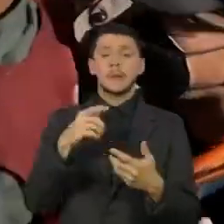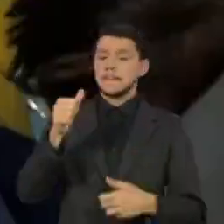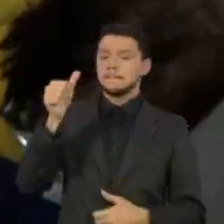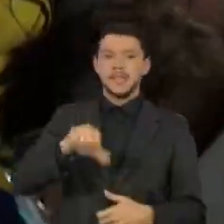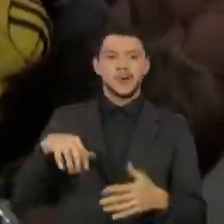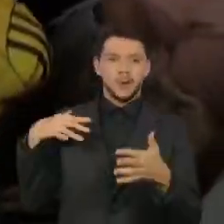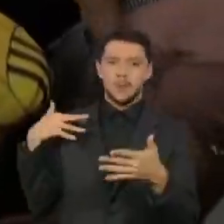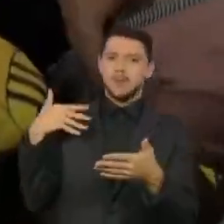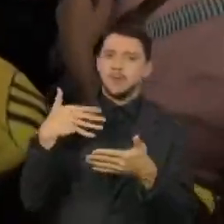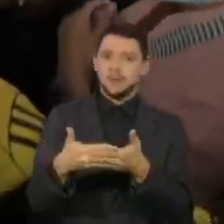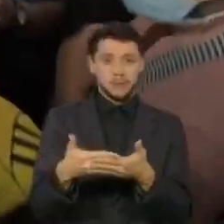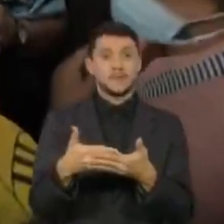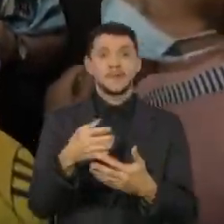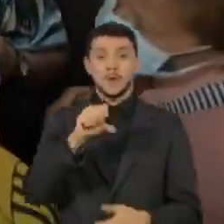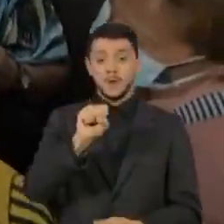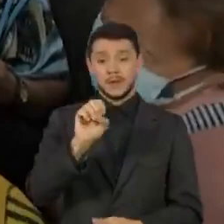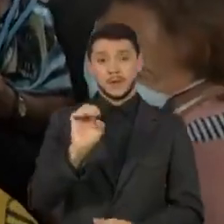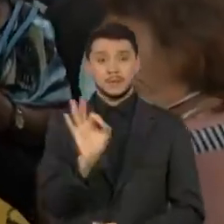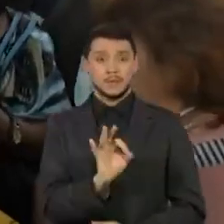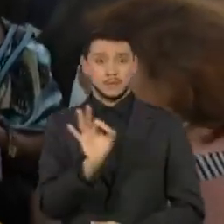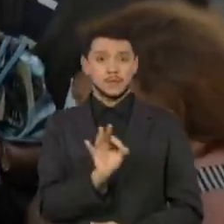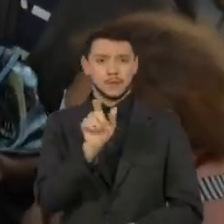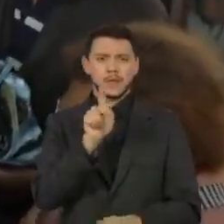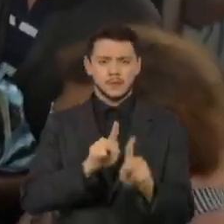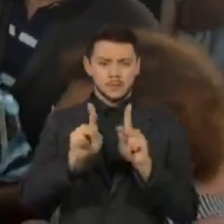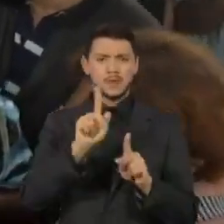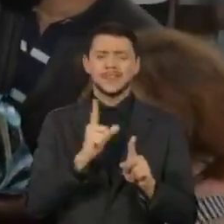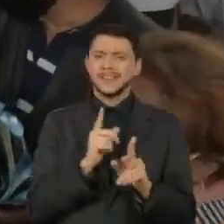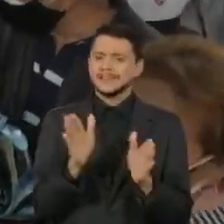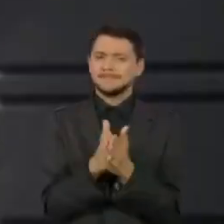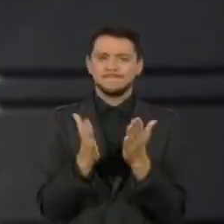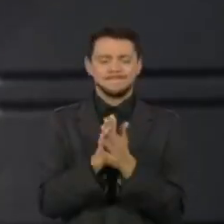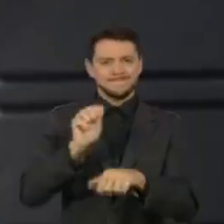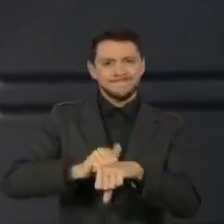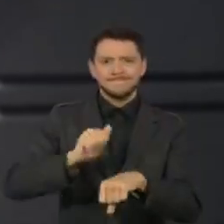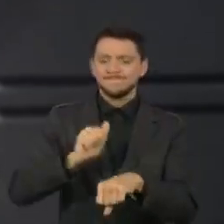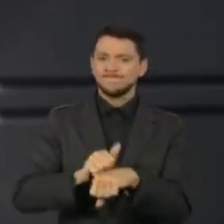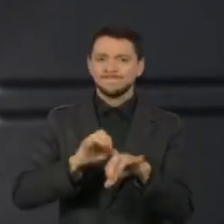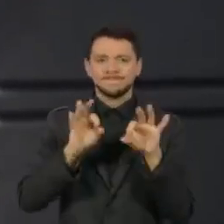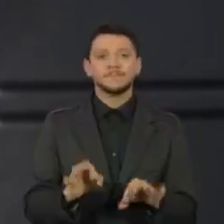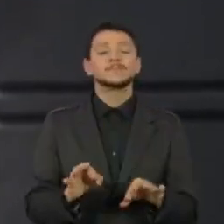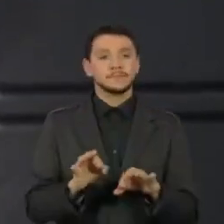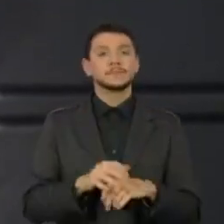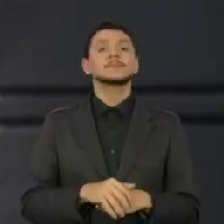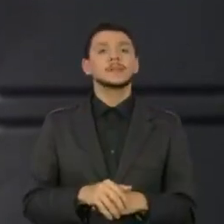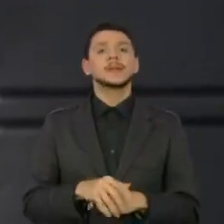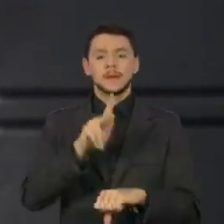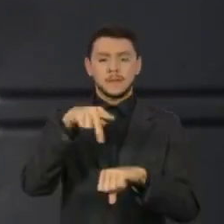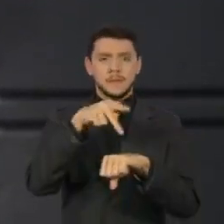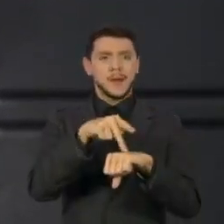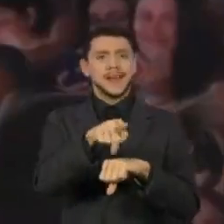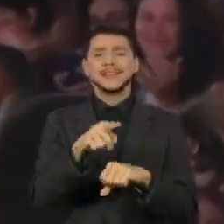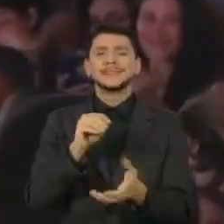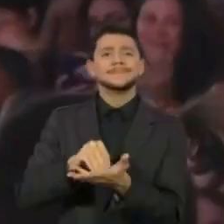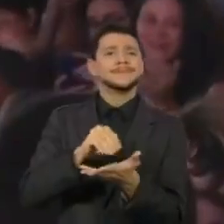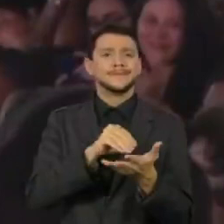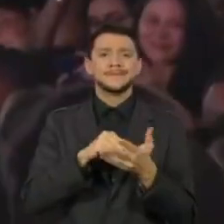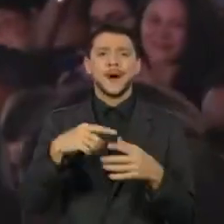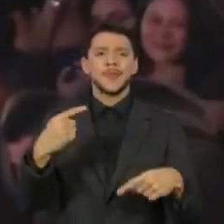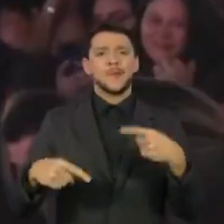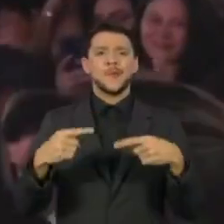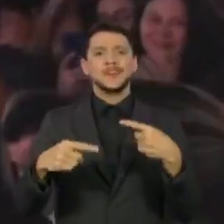da sua história oitenta por cento da população vive em pobreza Extrema e o país segue no vácuo político